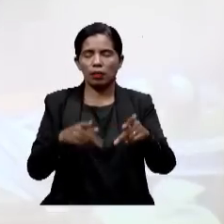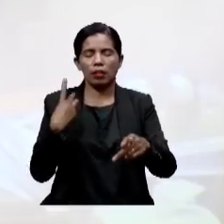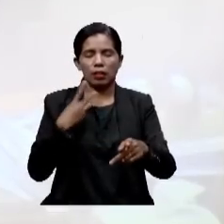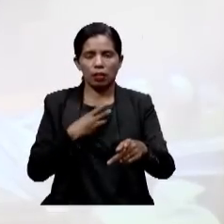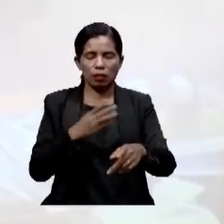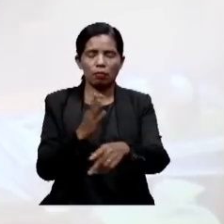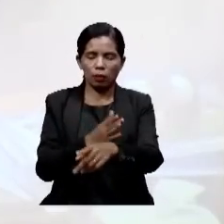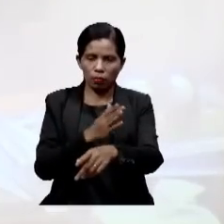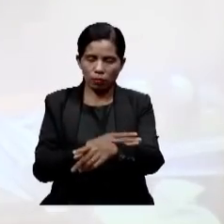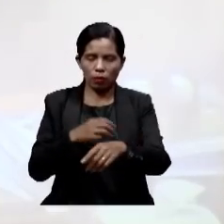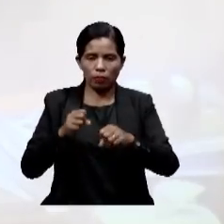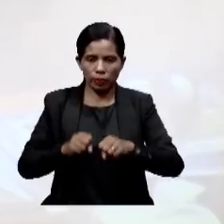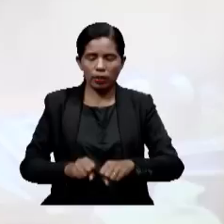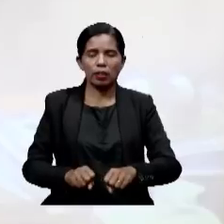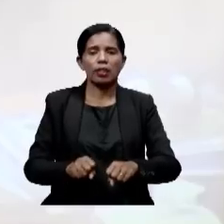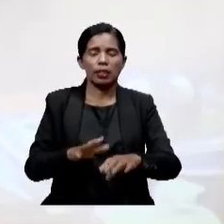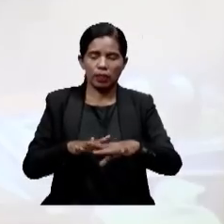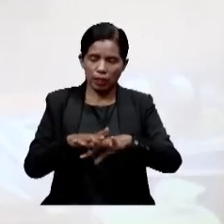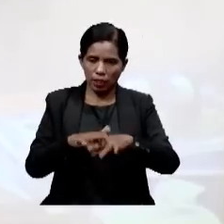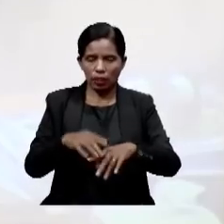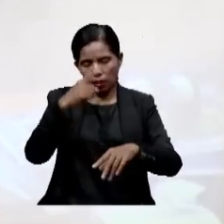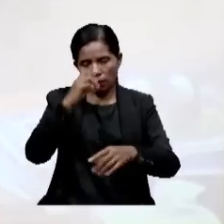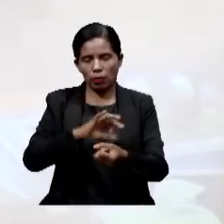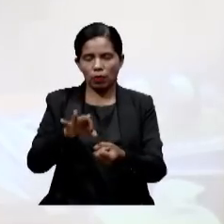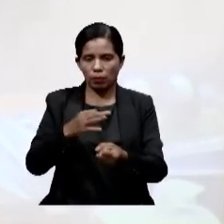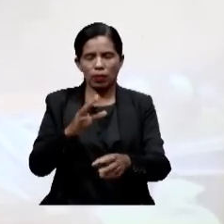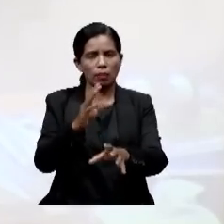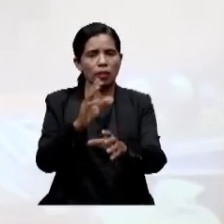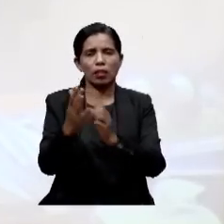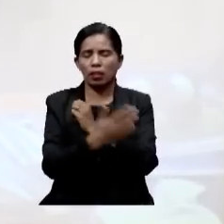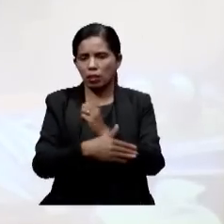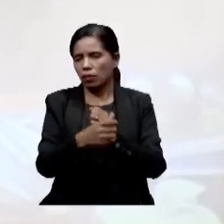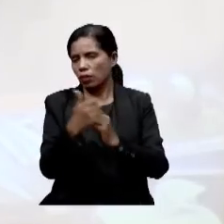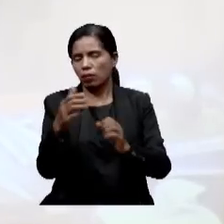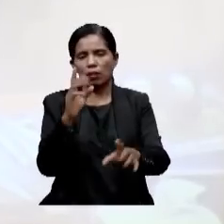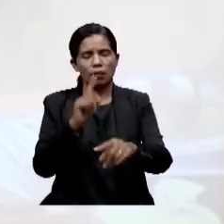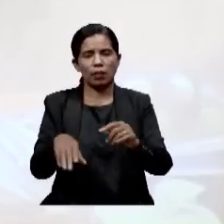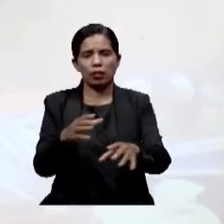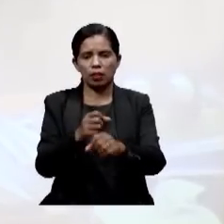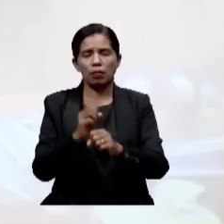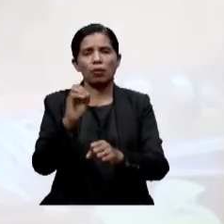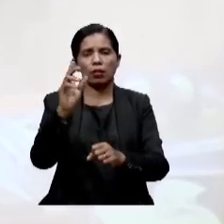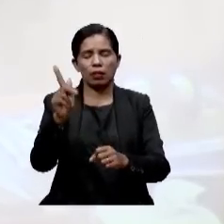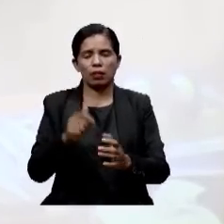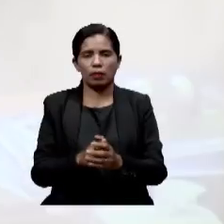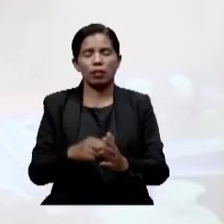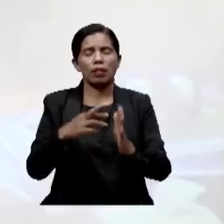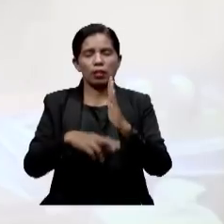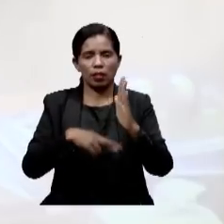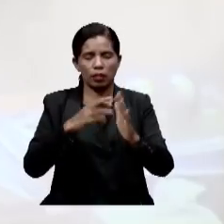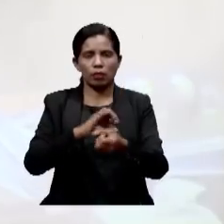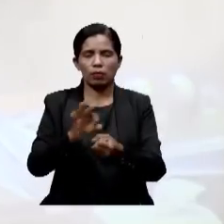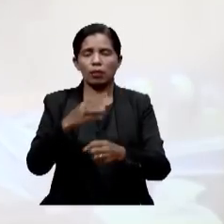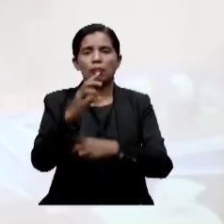tais tuni maibe quando covid é ma rai selo label simo la simo ne ma regras regras covid ne